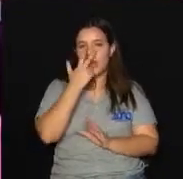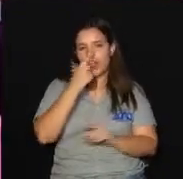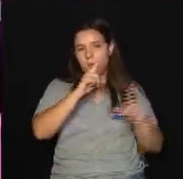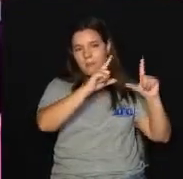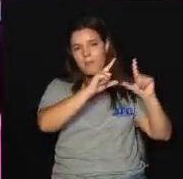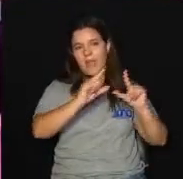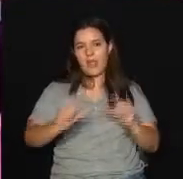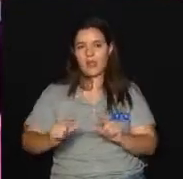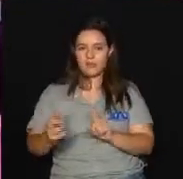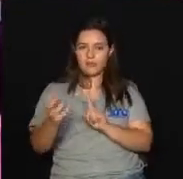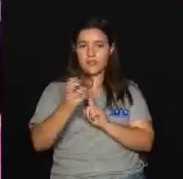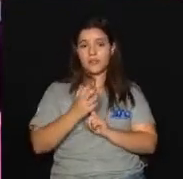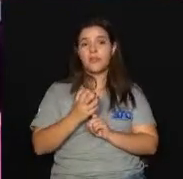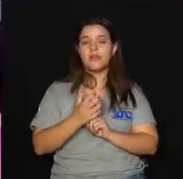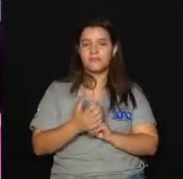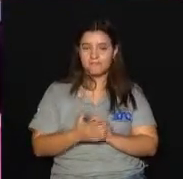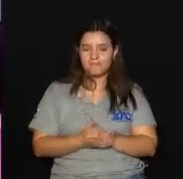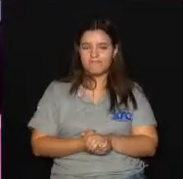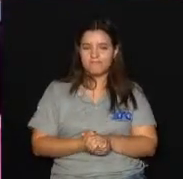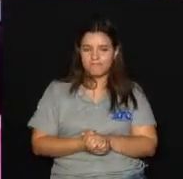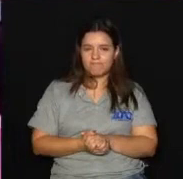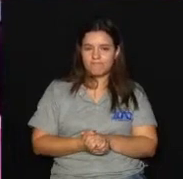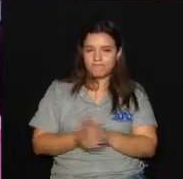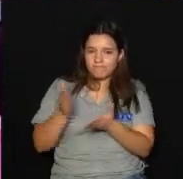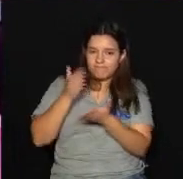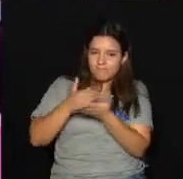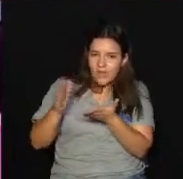o impacto da rejeição.